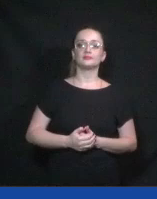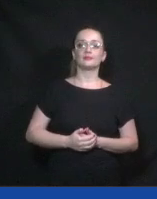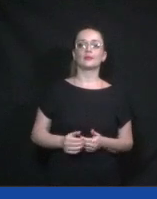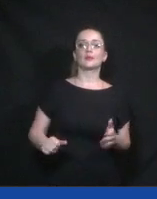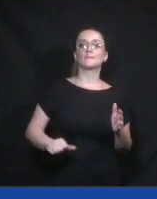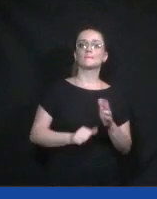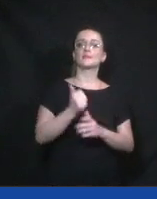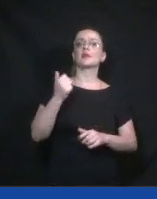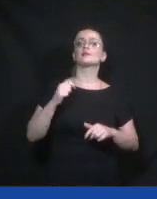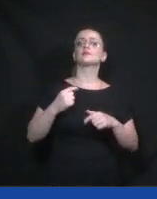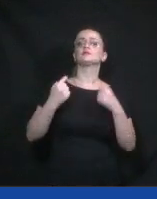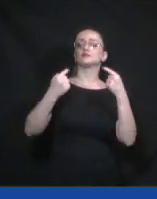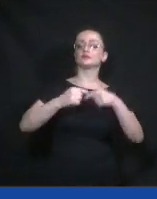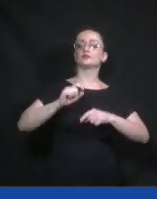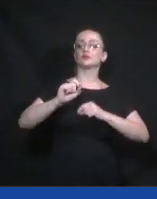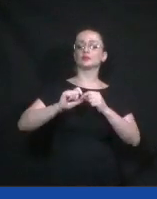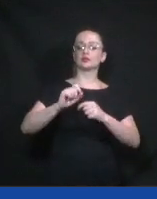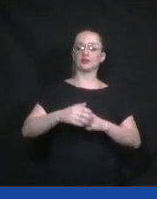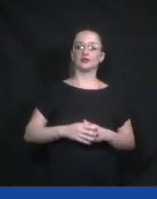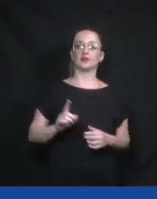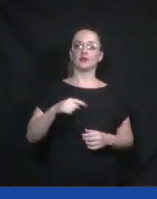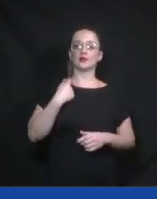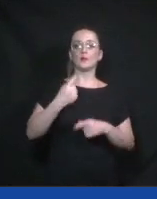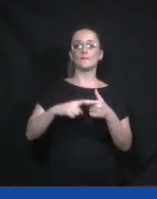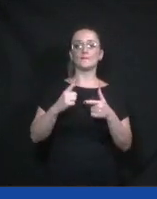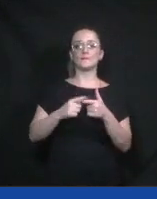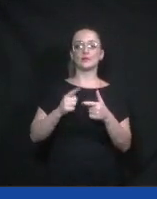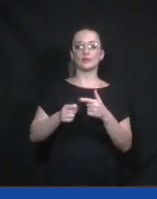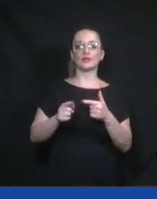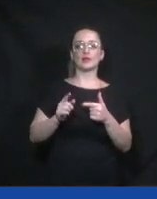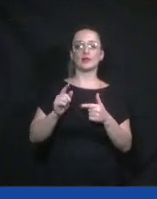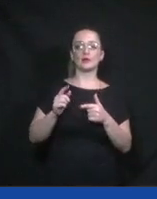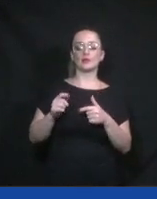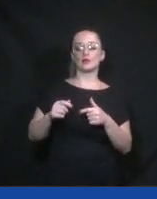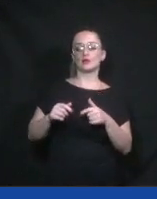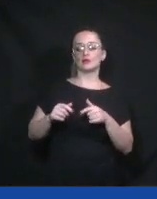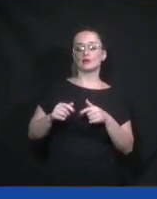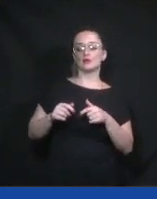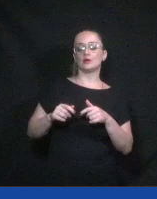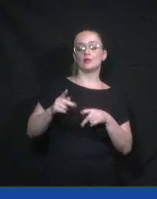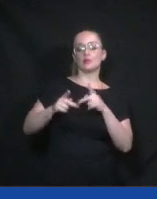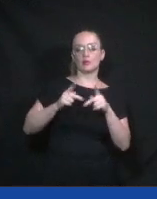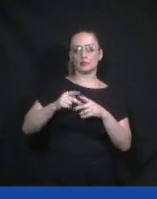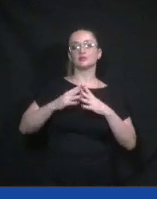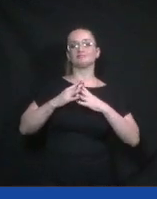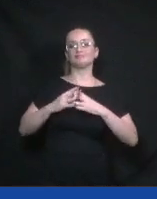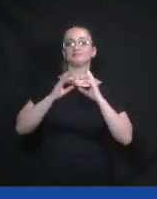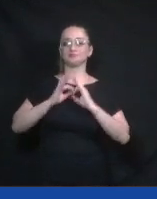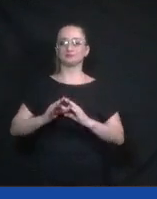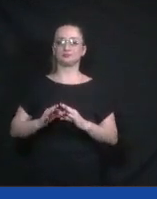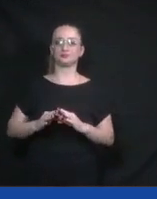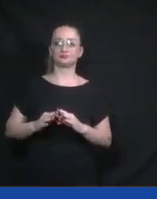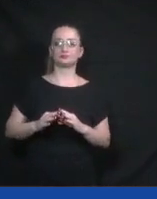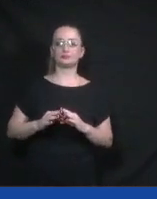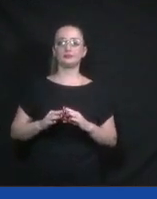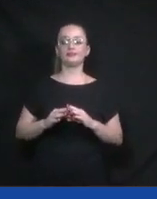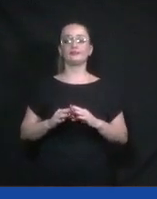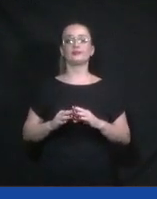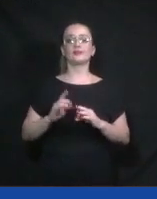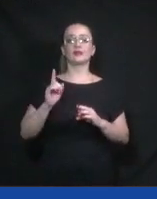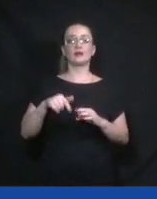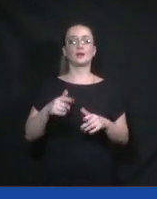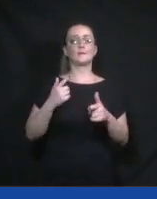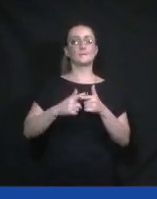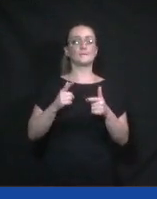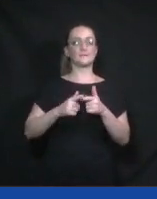meu primeiro desafio é o fato de que os nossos problemas o recursos são complexos eles são como